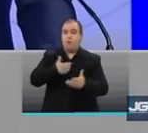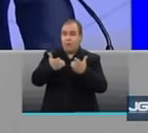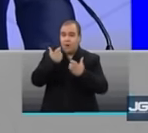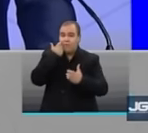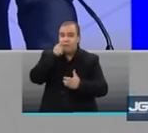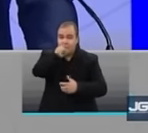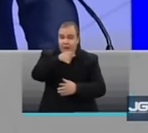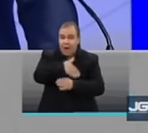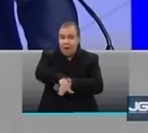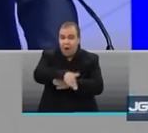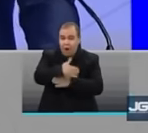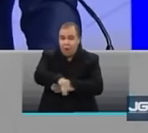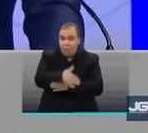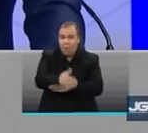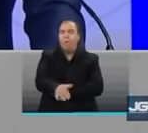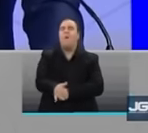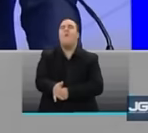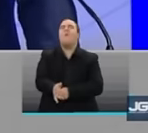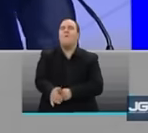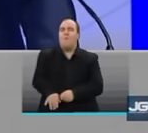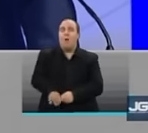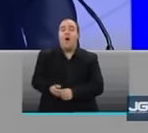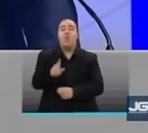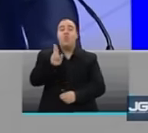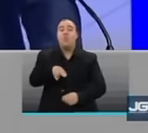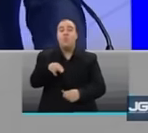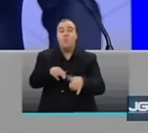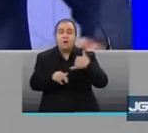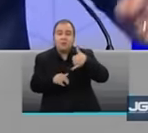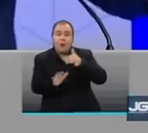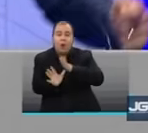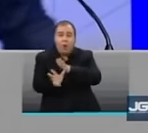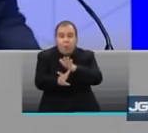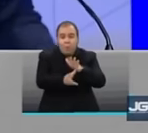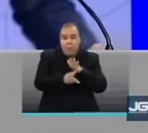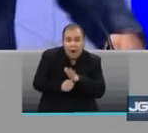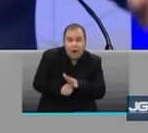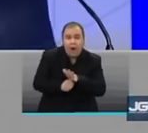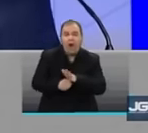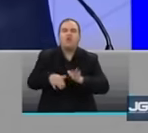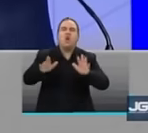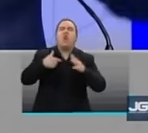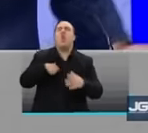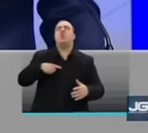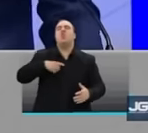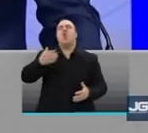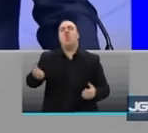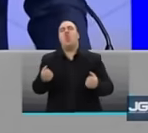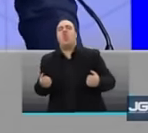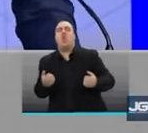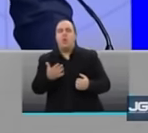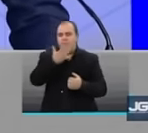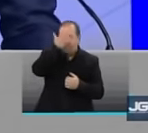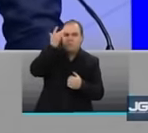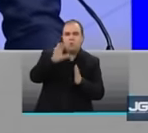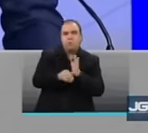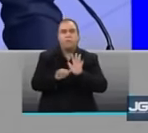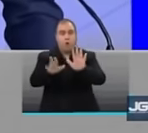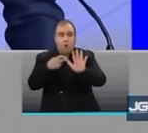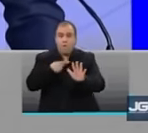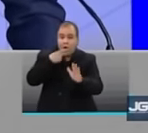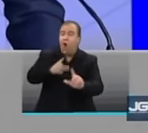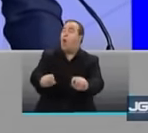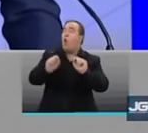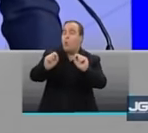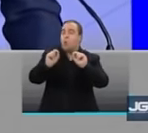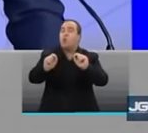na rua, onde o pau quebra. Nunca teve o celular roubado, e no TP é macho, e chama todo mundo de bandido. Eu vou contar o que vai acontecer no